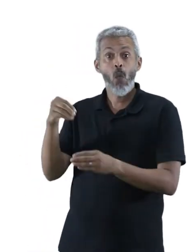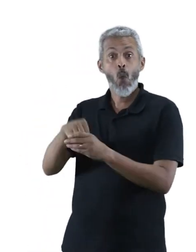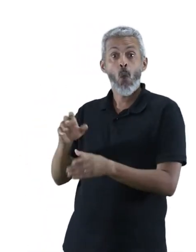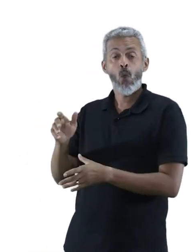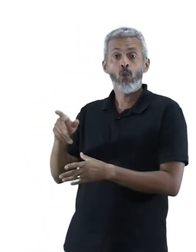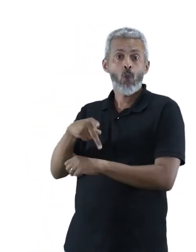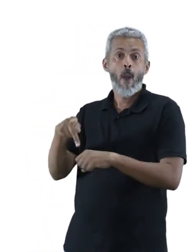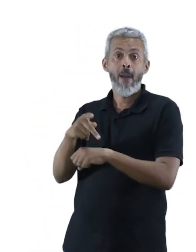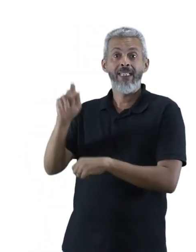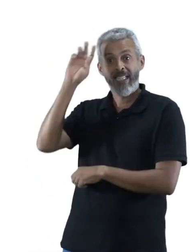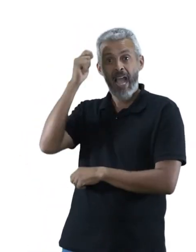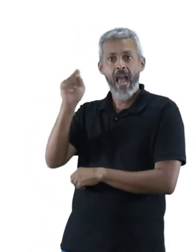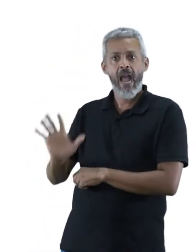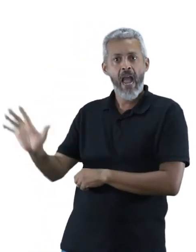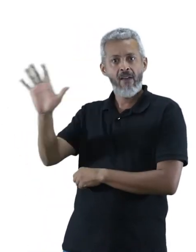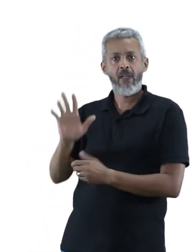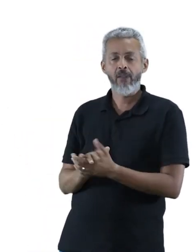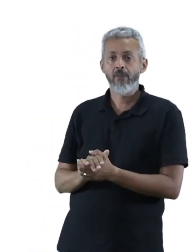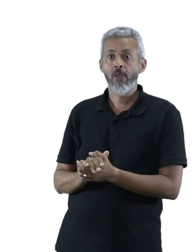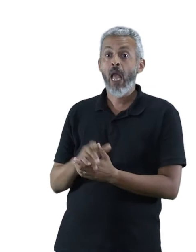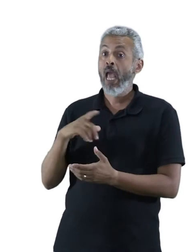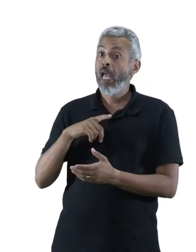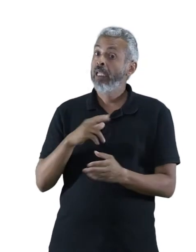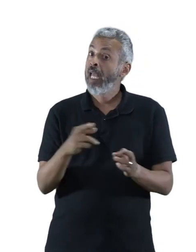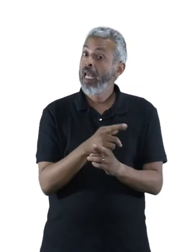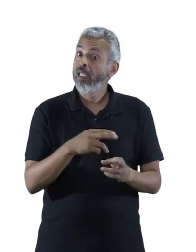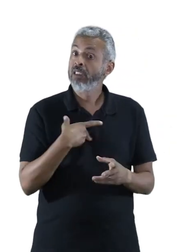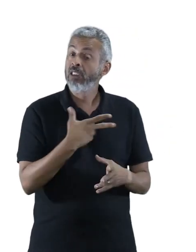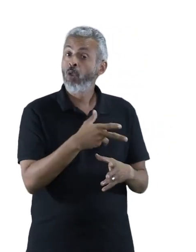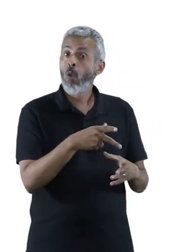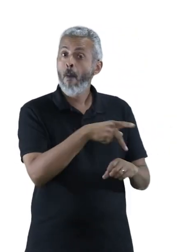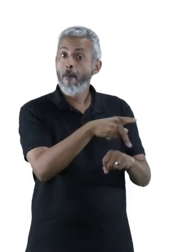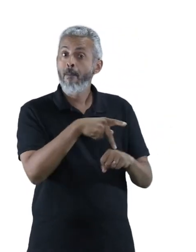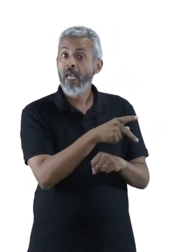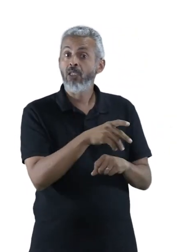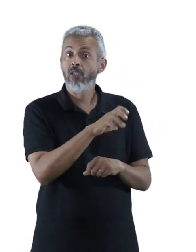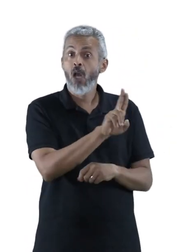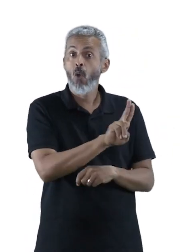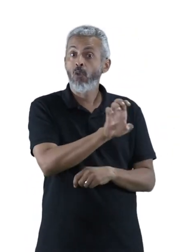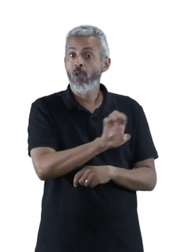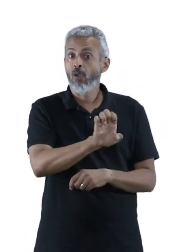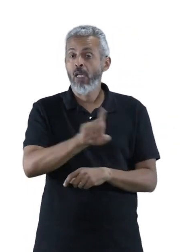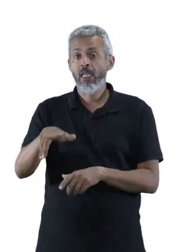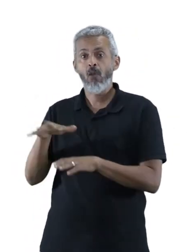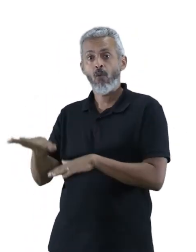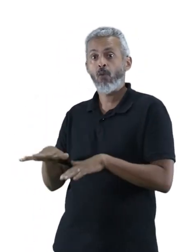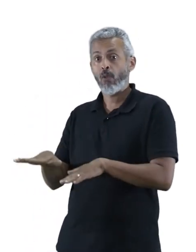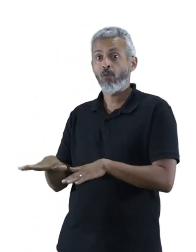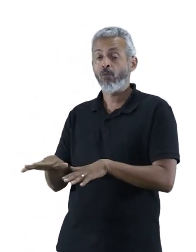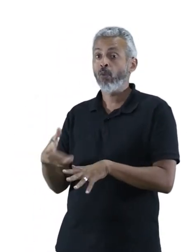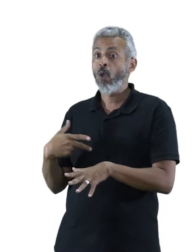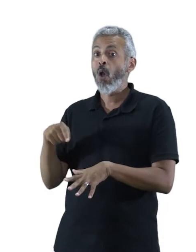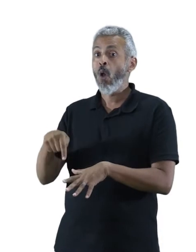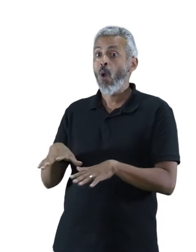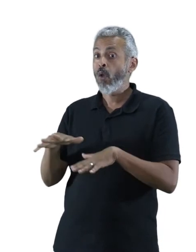africanos. Fora isso, eu tinha as relações entre os países da União Europeia e o Reino Unido. Muitas vezes o